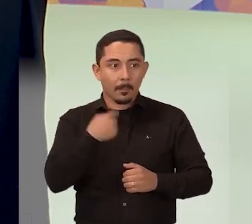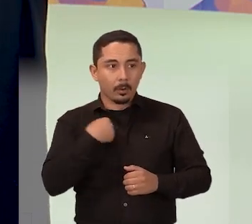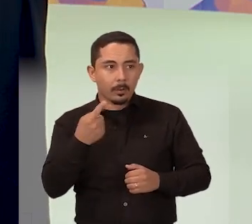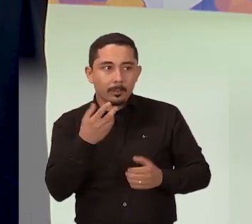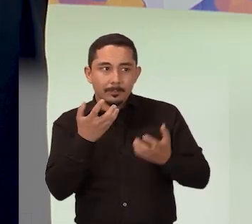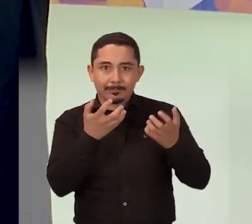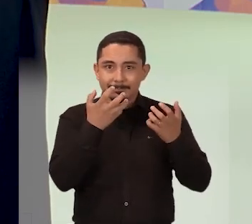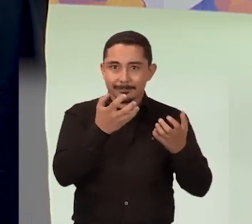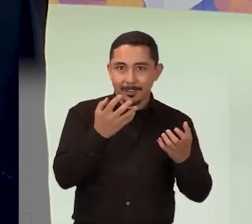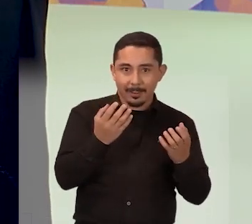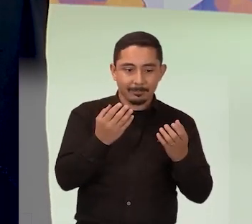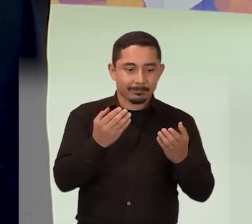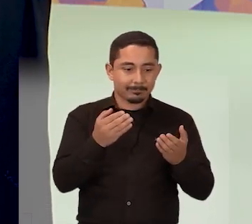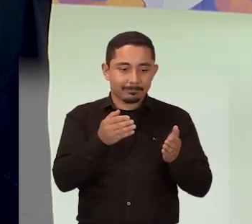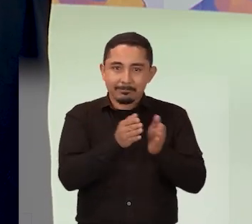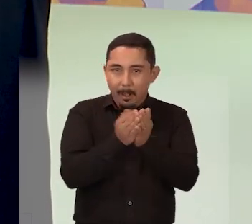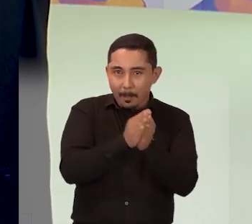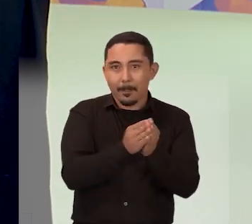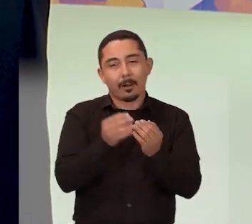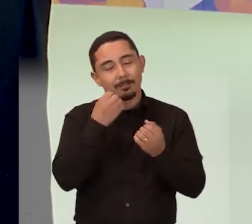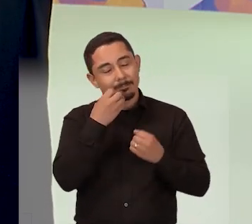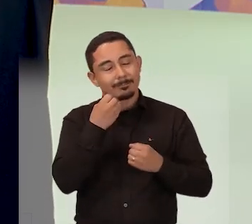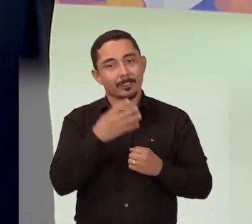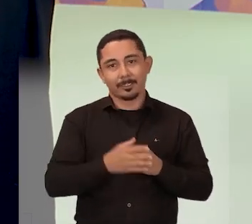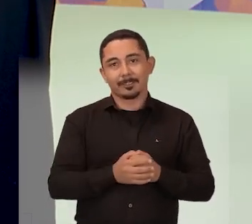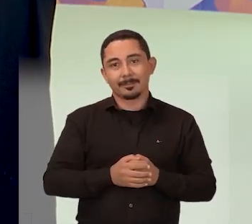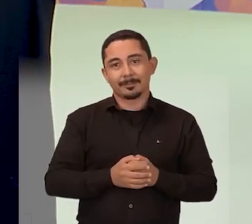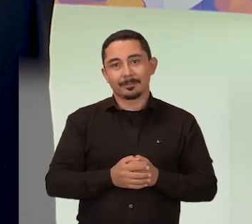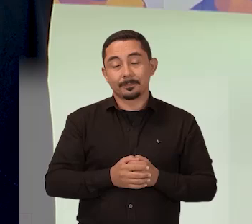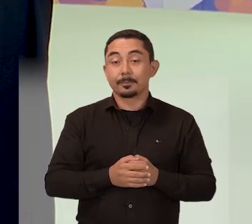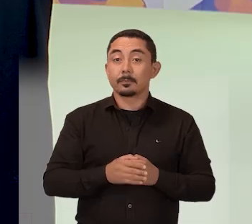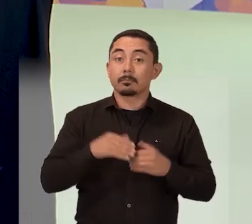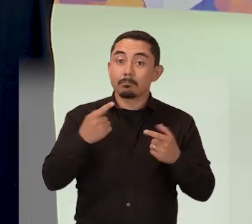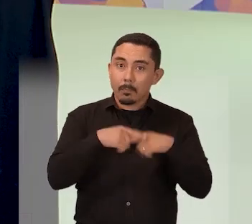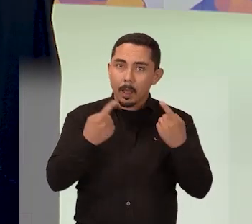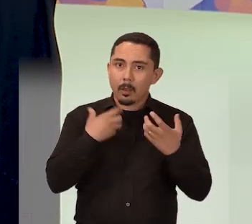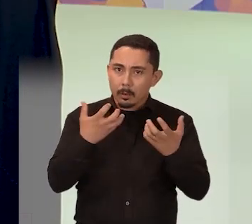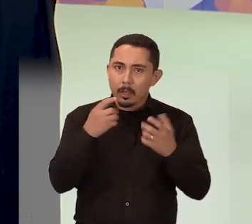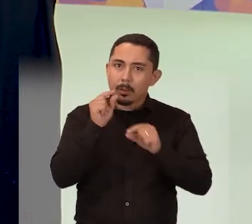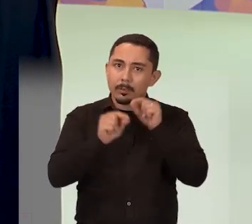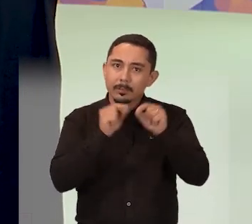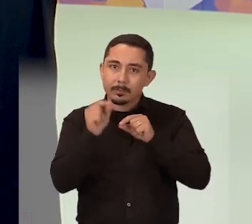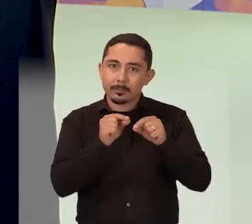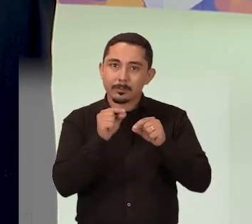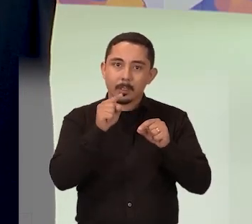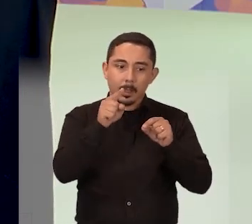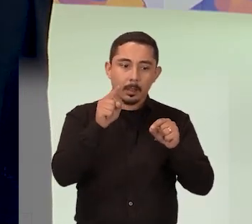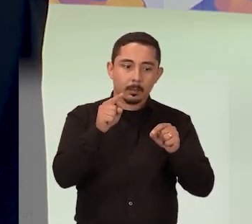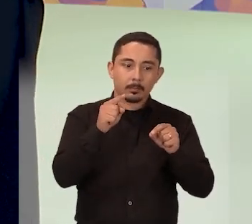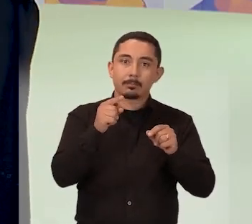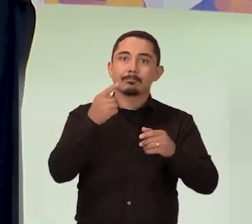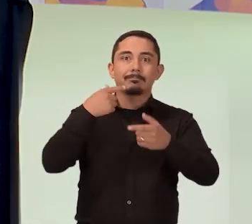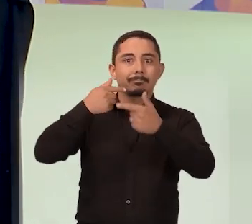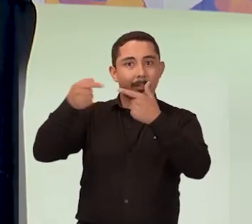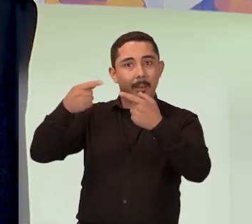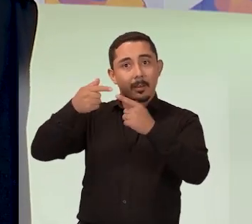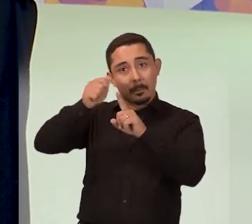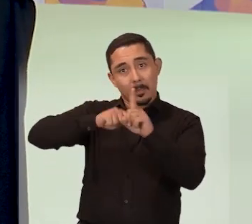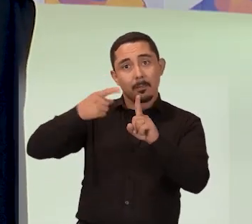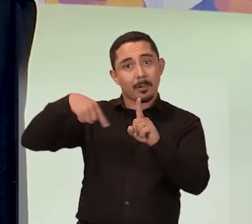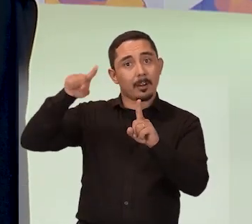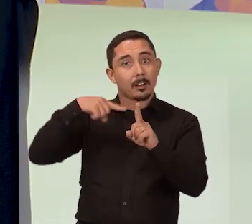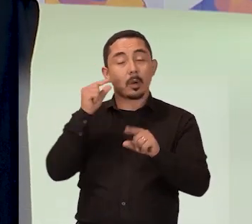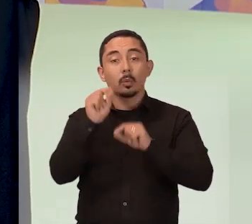Depois dessa reportagem, deu vontade de comer uma pamonhazinha, não deu, Sabrina? Não é má ideia, hein, Madê? Não mesmo, mas o que eu quero mesmo de você é o que bombou nas redes no mês